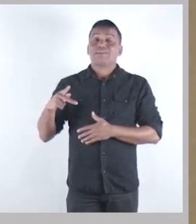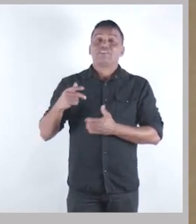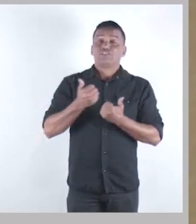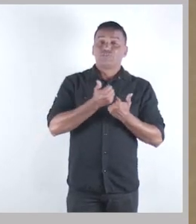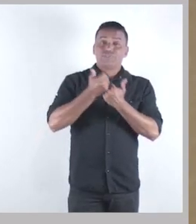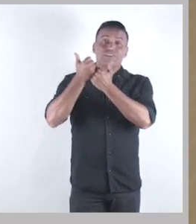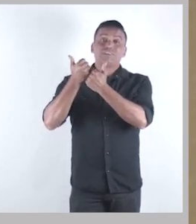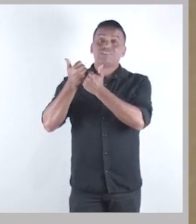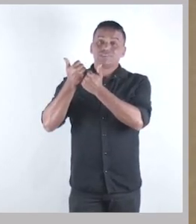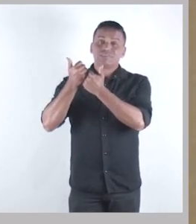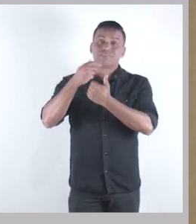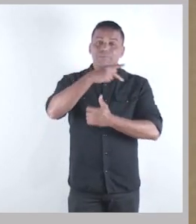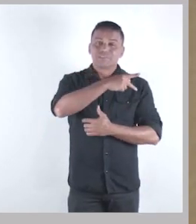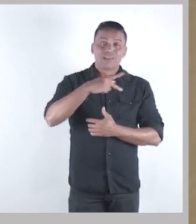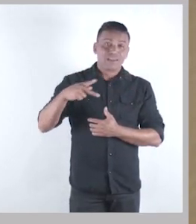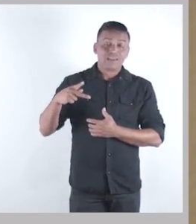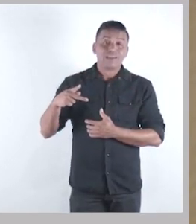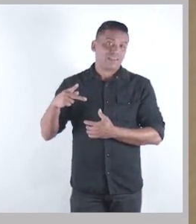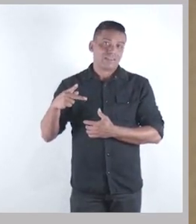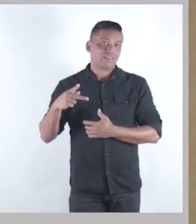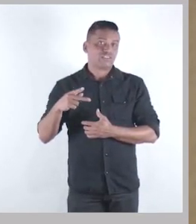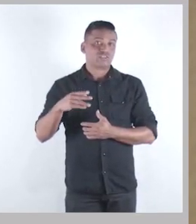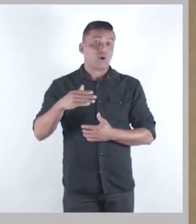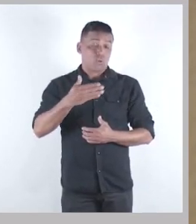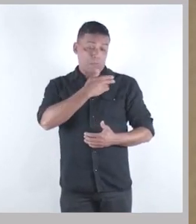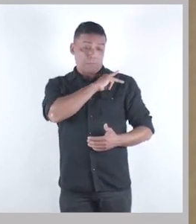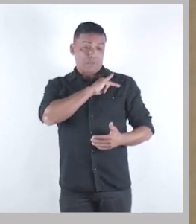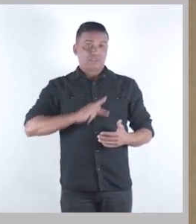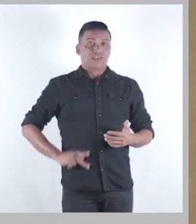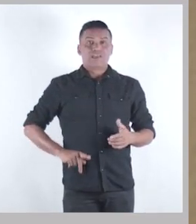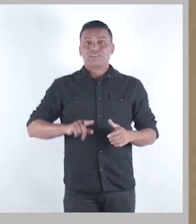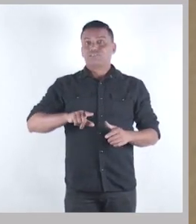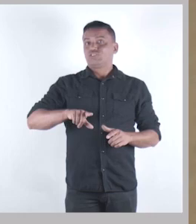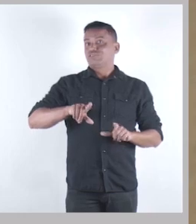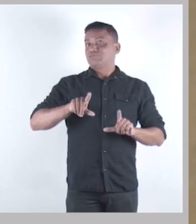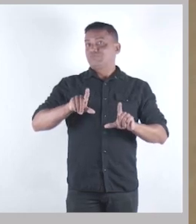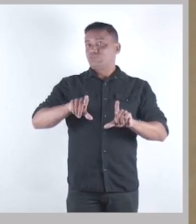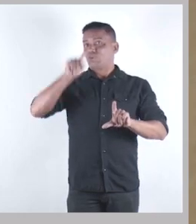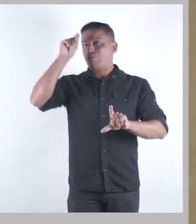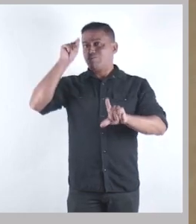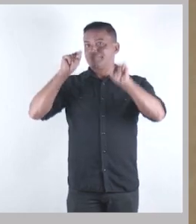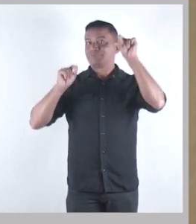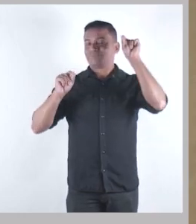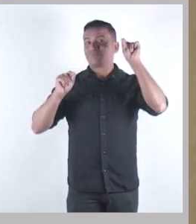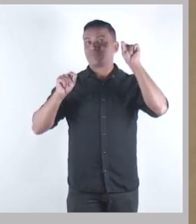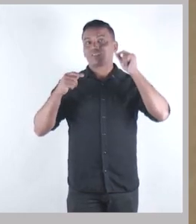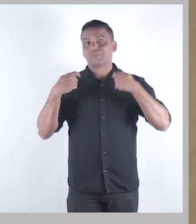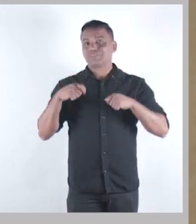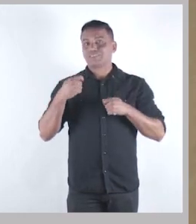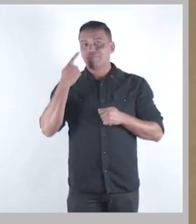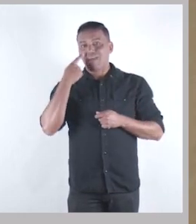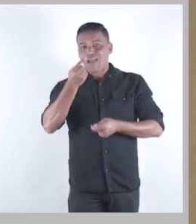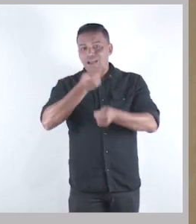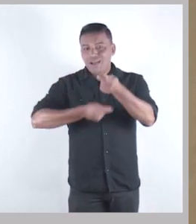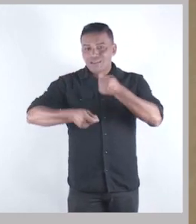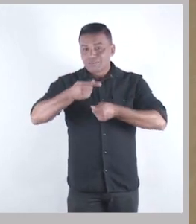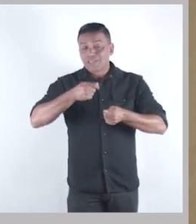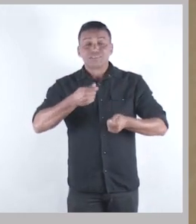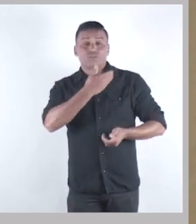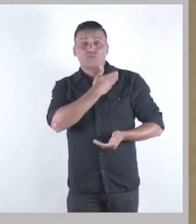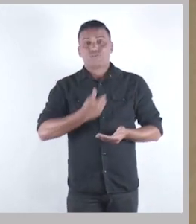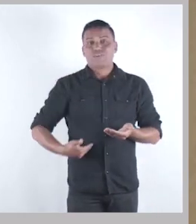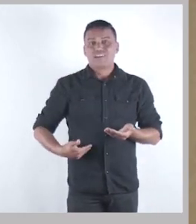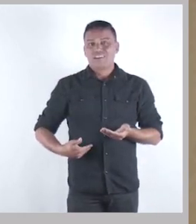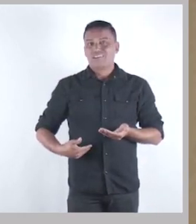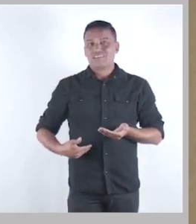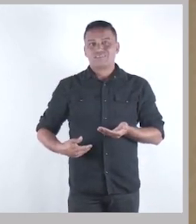são nomeados pelo chefe de Estado e tomam posse perante o chefe de Estado e dependem, portanto, do Orçamento do Estado. É um orçamento